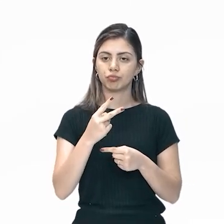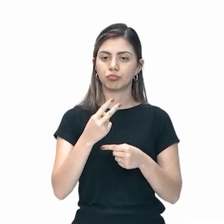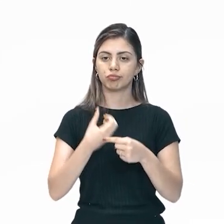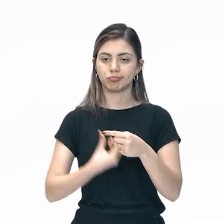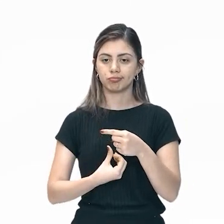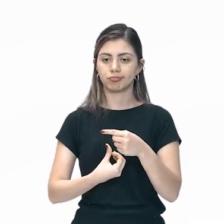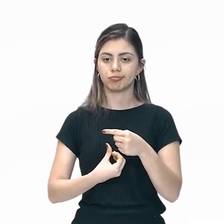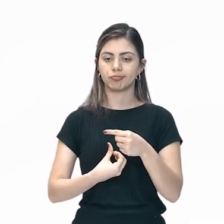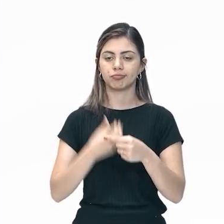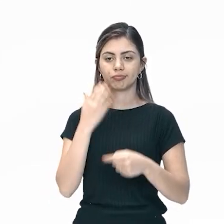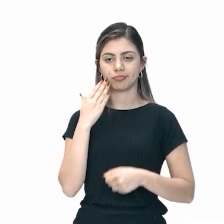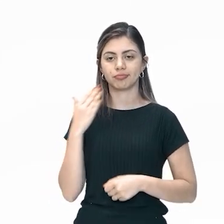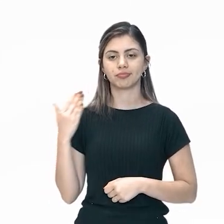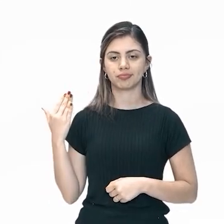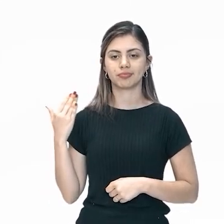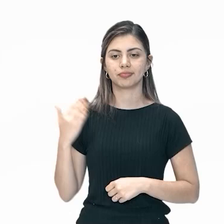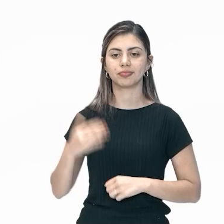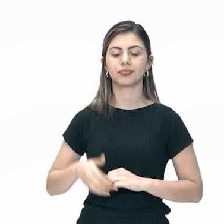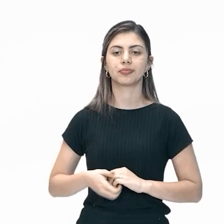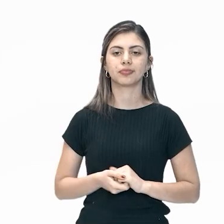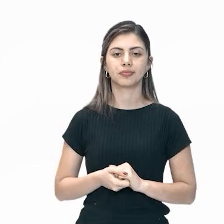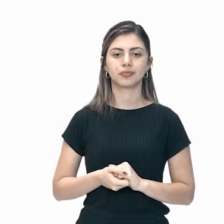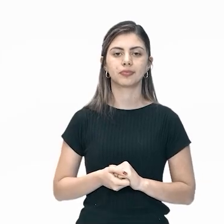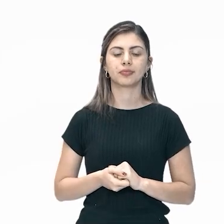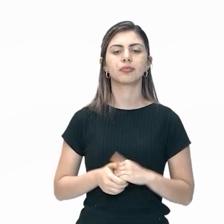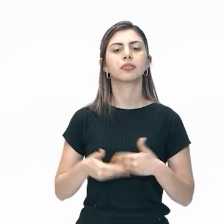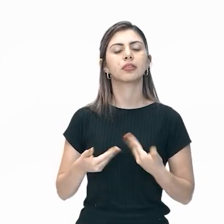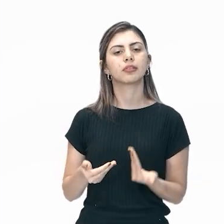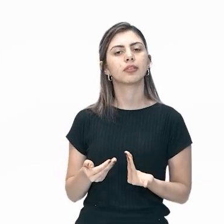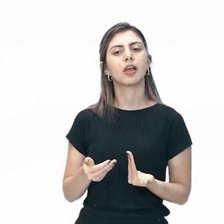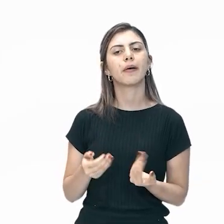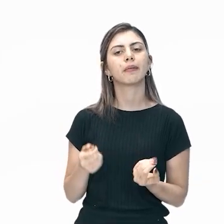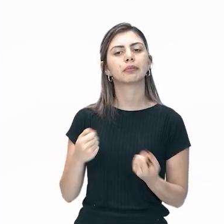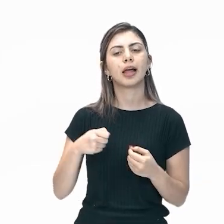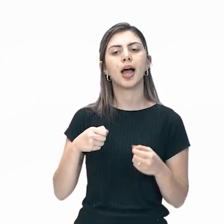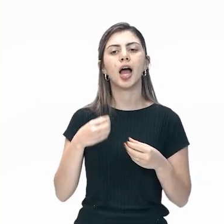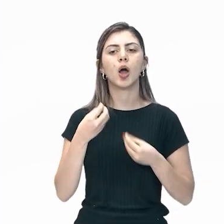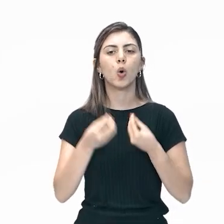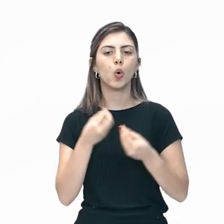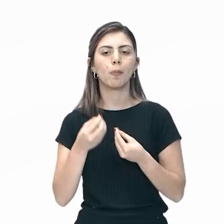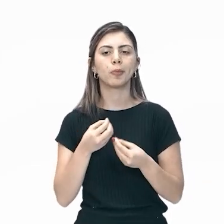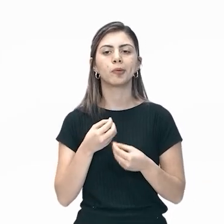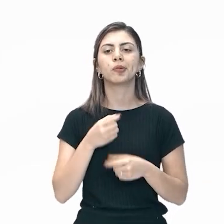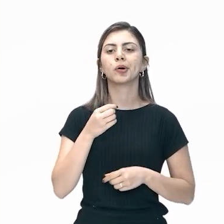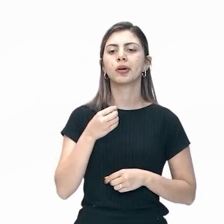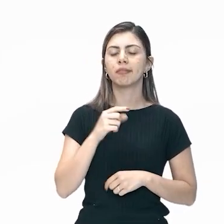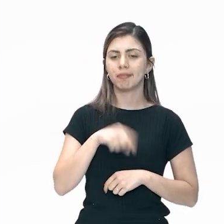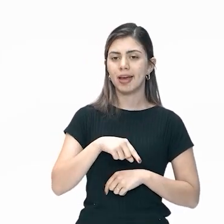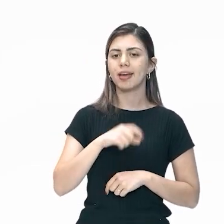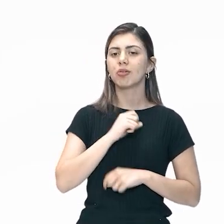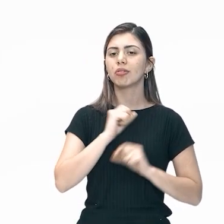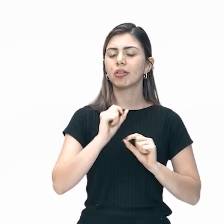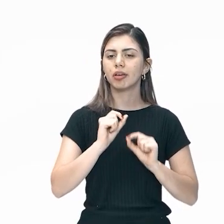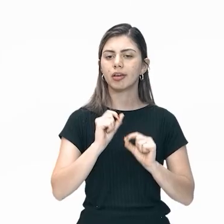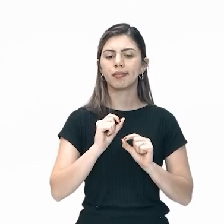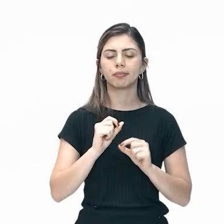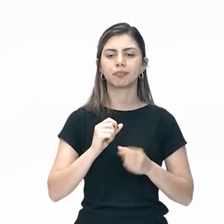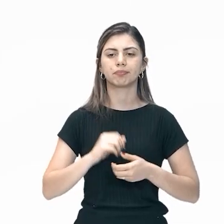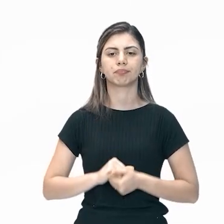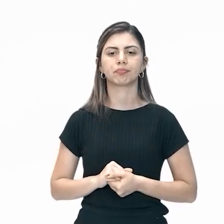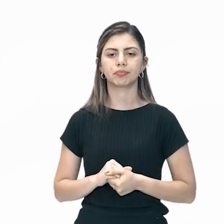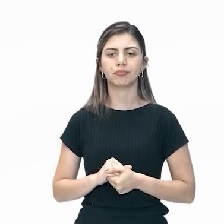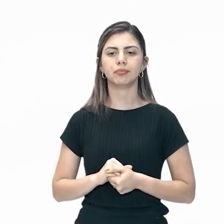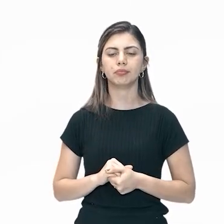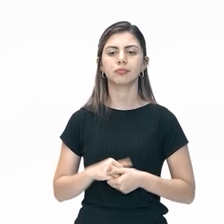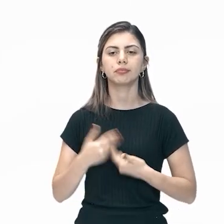sobre 6. Tá, gente? Eu posso simplificar e vai ficar 1/3. E aí vai resultar